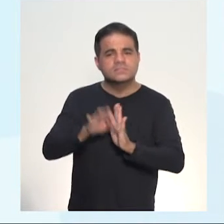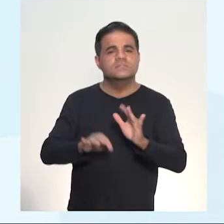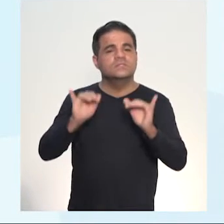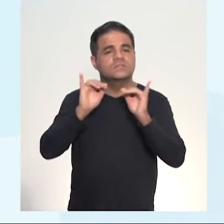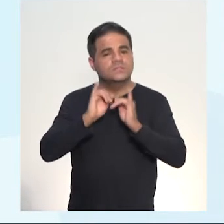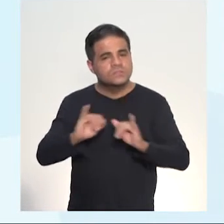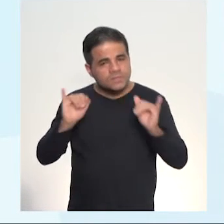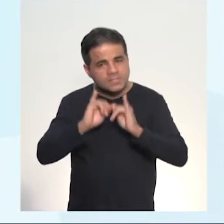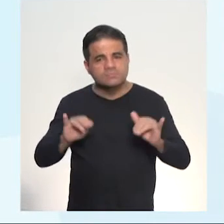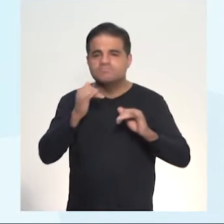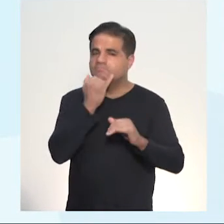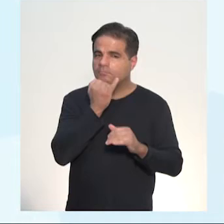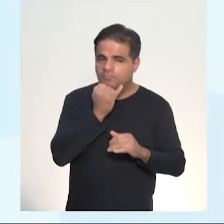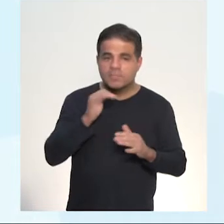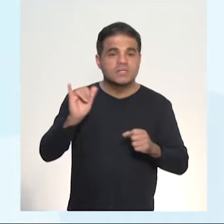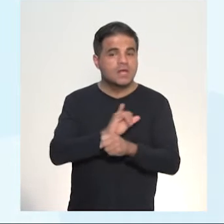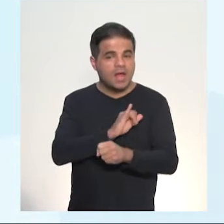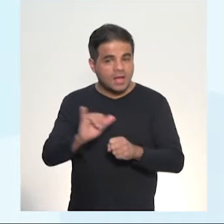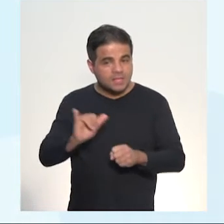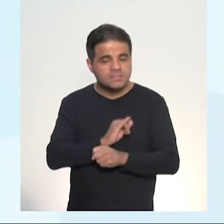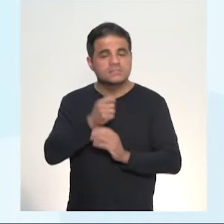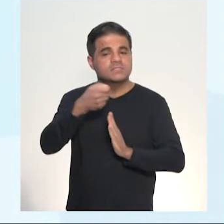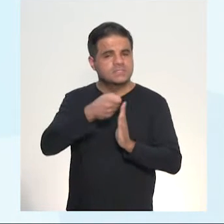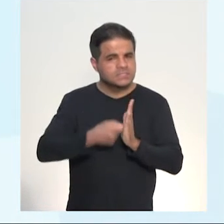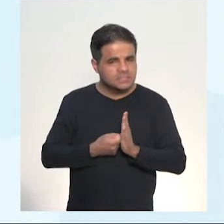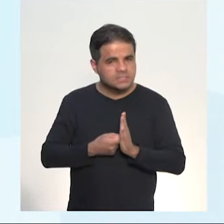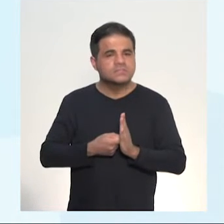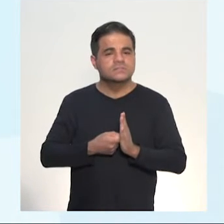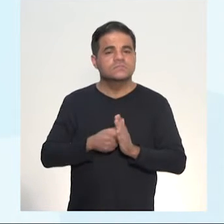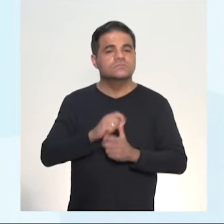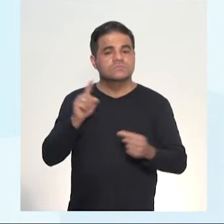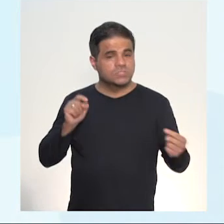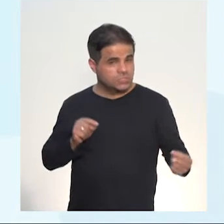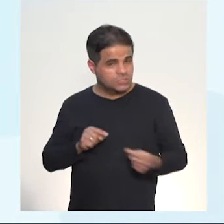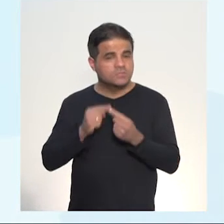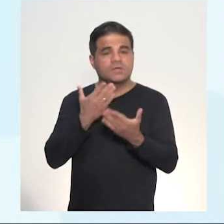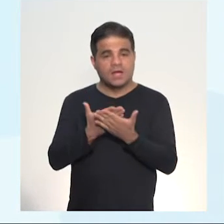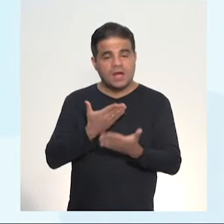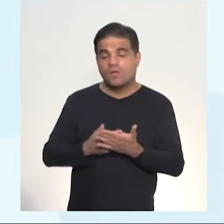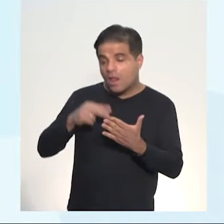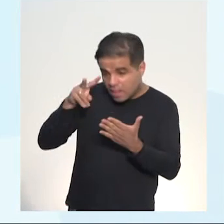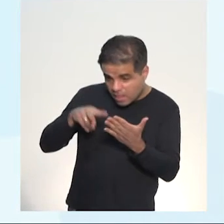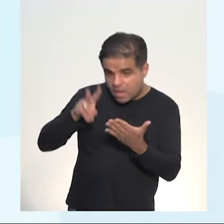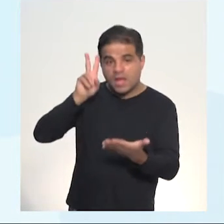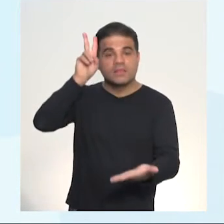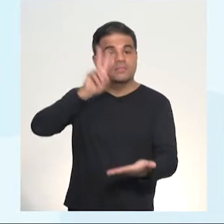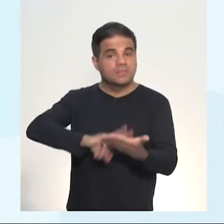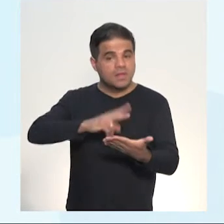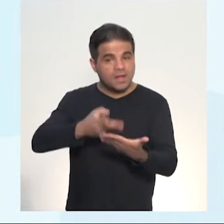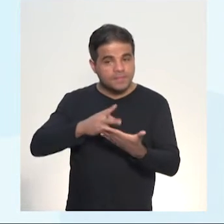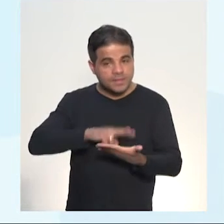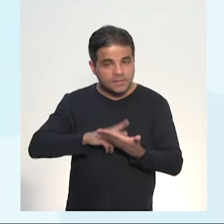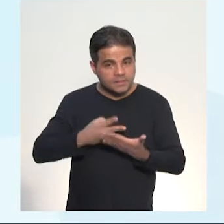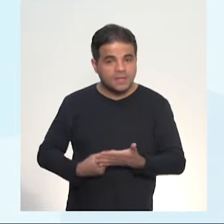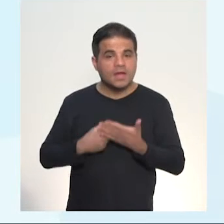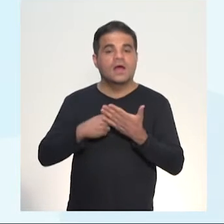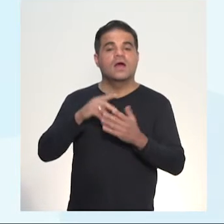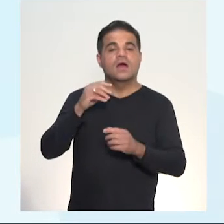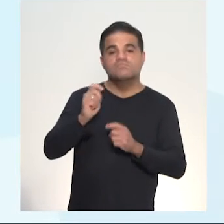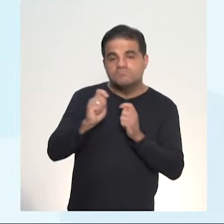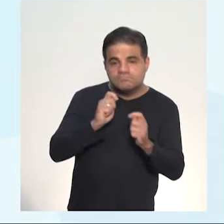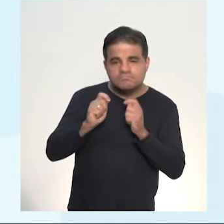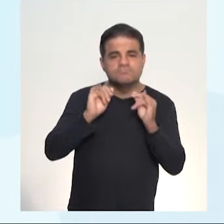científica, estratégias de escrita. E o objetivo da aula, ler e interpretar a reportagem